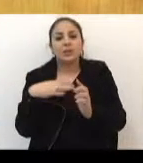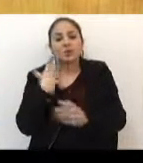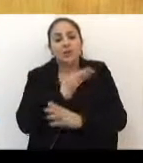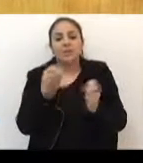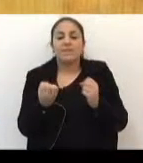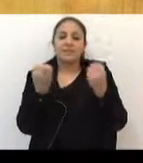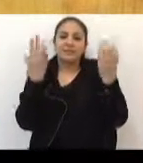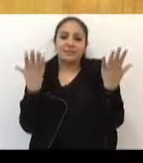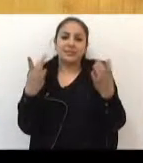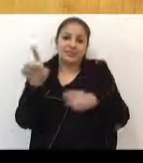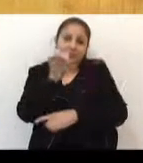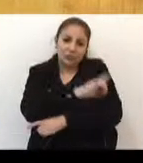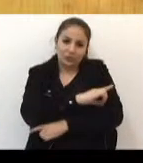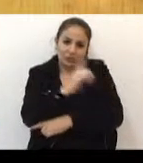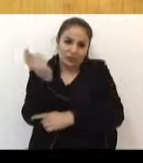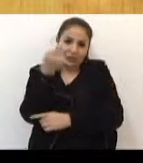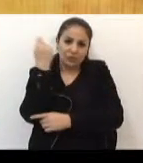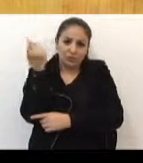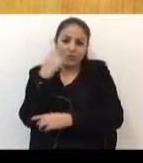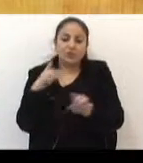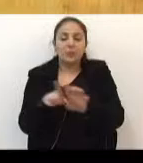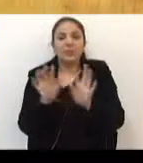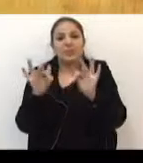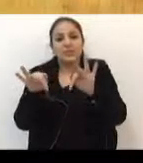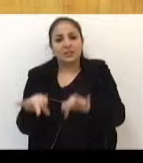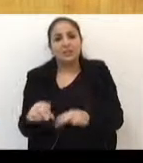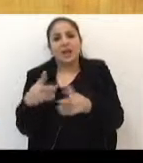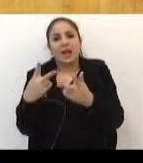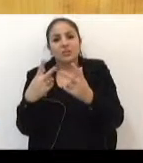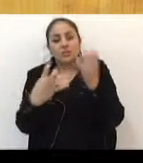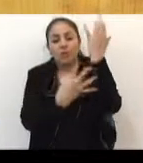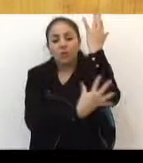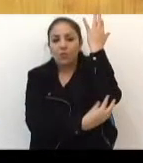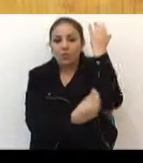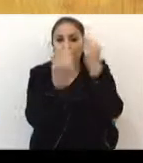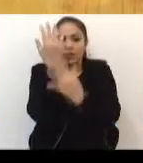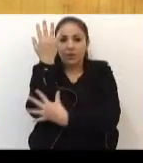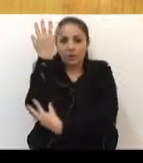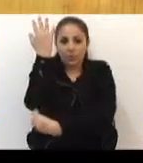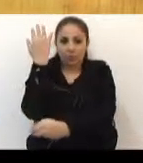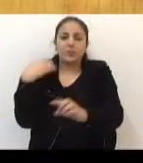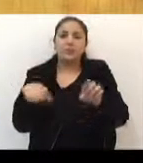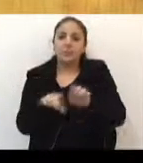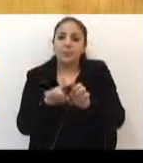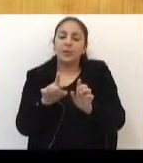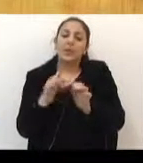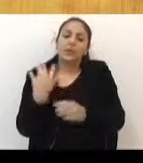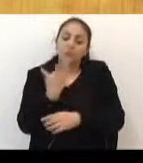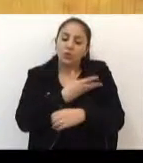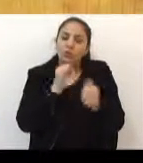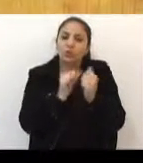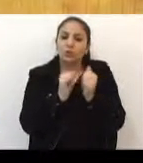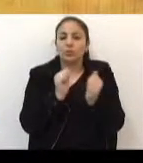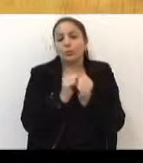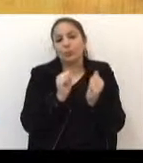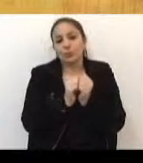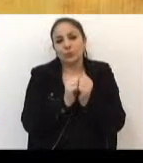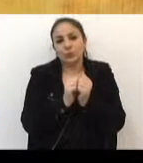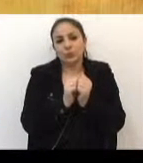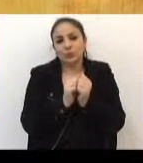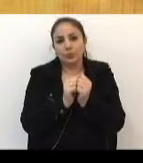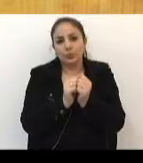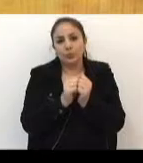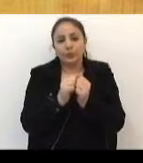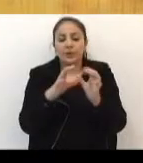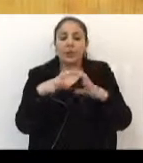Gaúcho, encerrarmos os festejos Farroupilha, iremos fazer com a comunidade um patrocínio do Ministério da